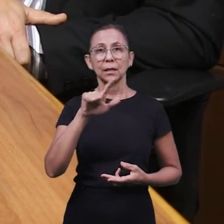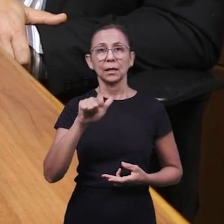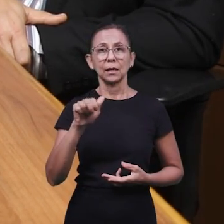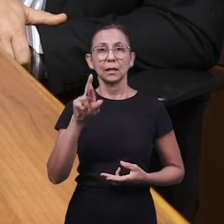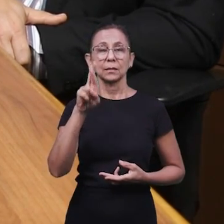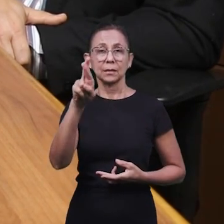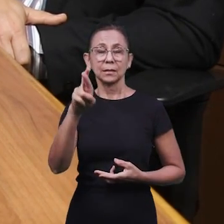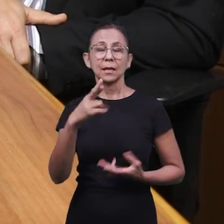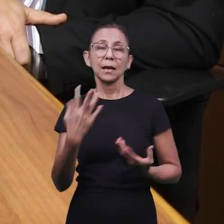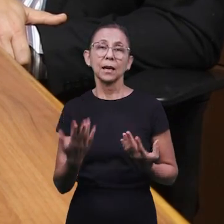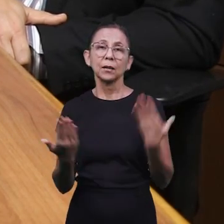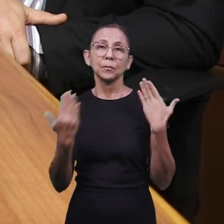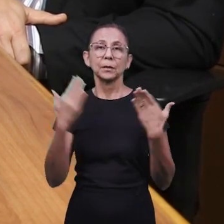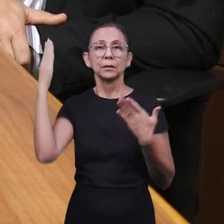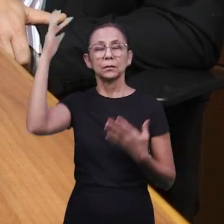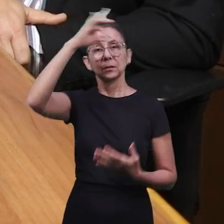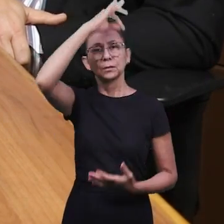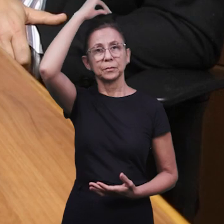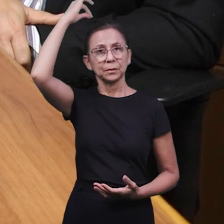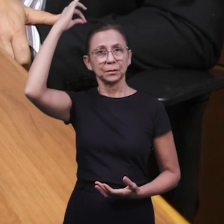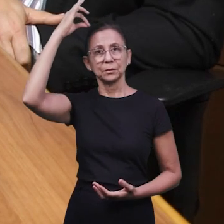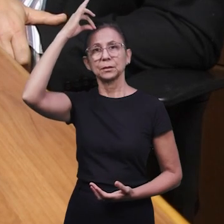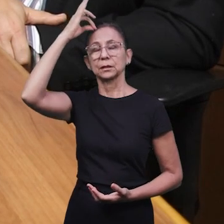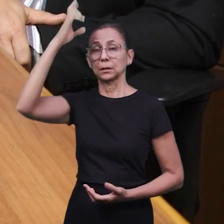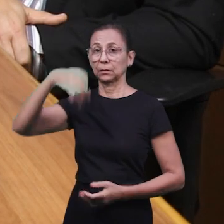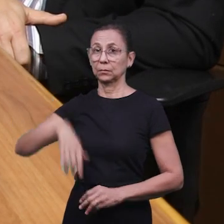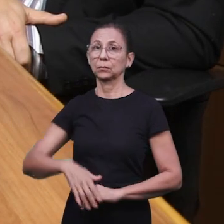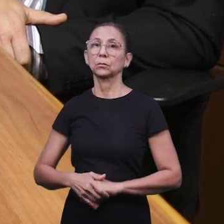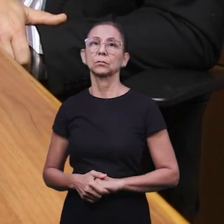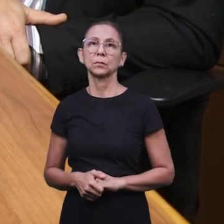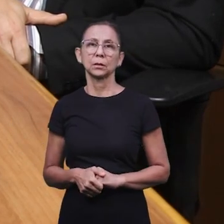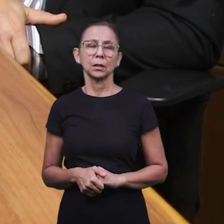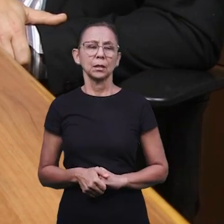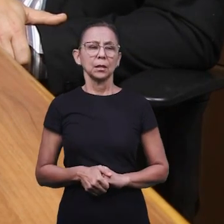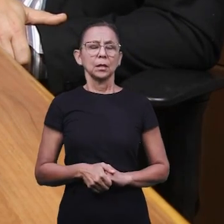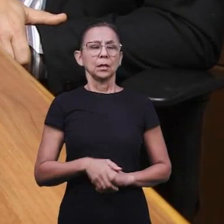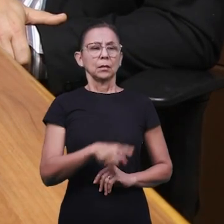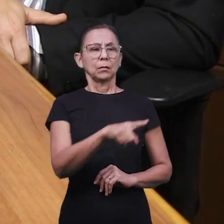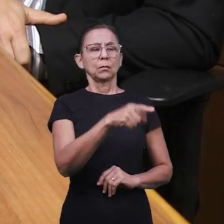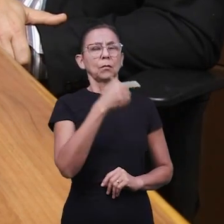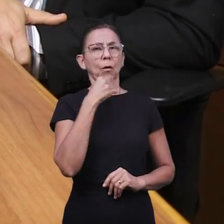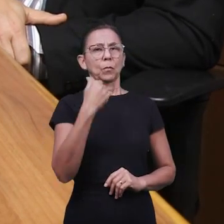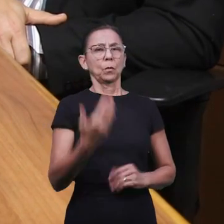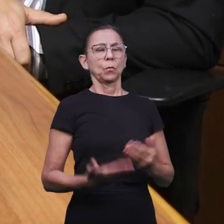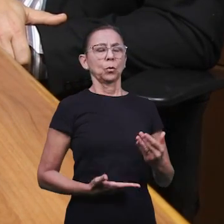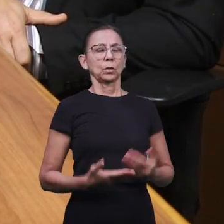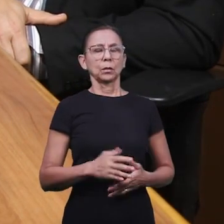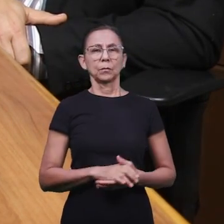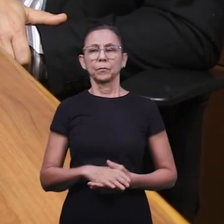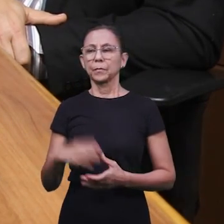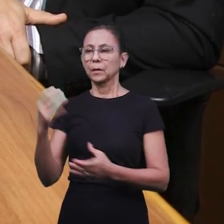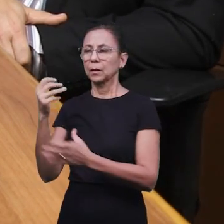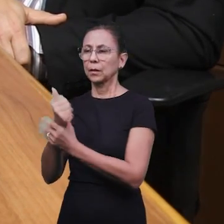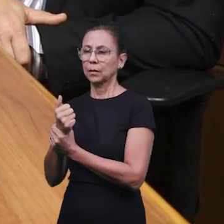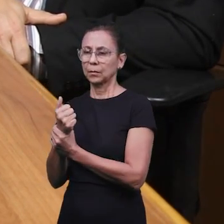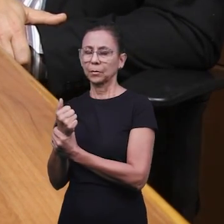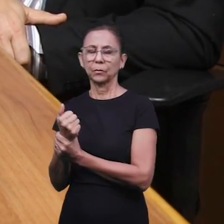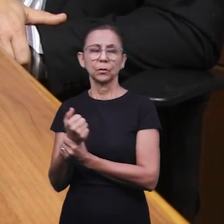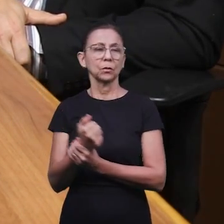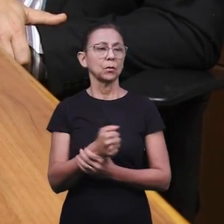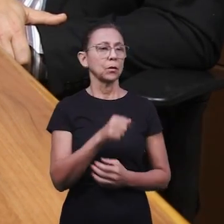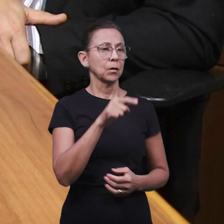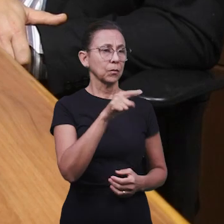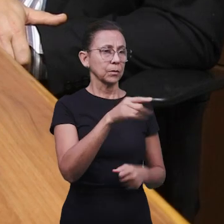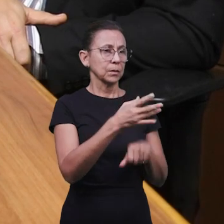Abraão chama o seu mordomo mais responsável, símbolo do Espírito Santo, diz assim: eu quero que você busque uma noiva para o meu filho. Você